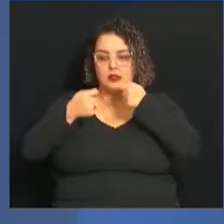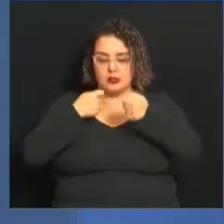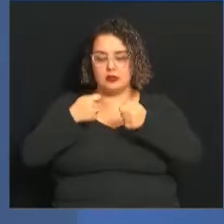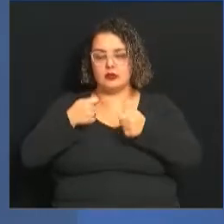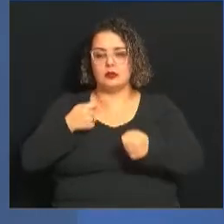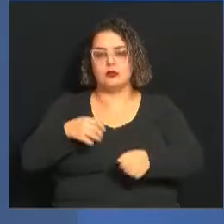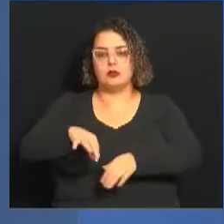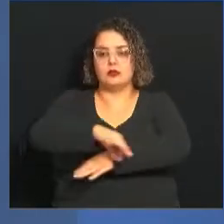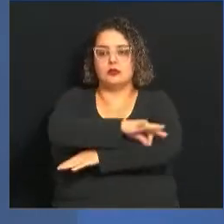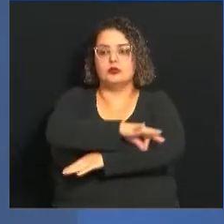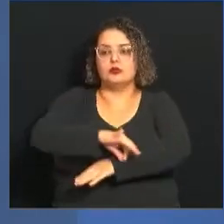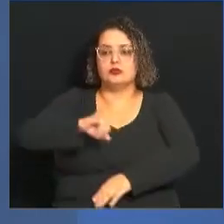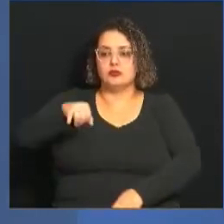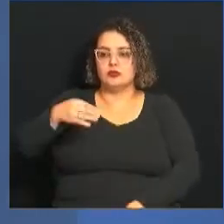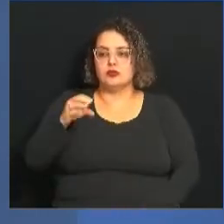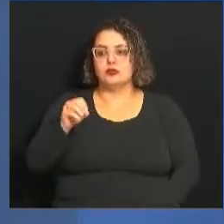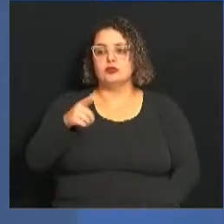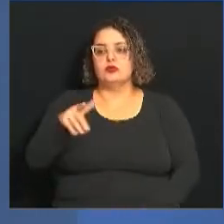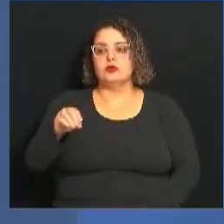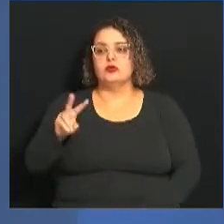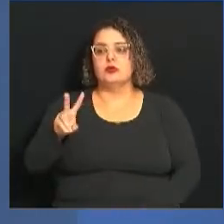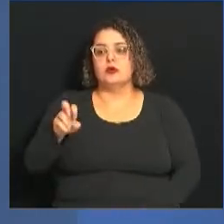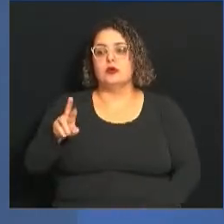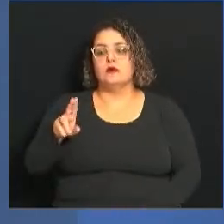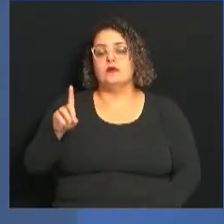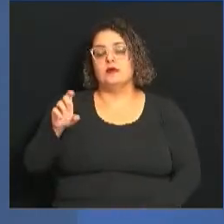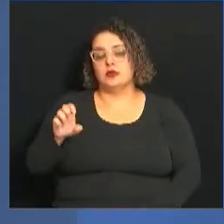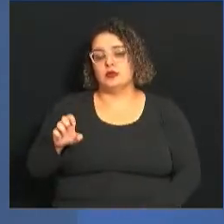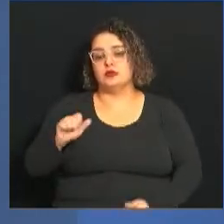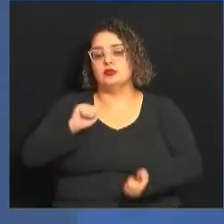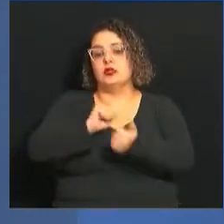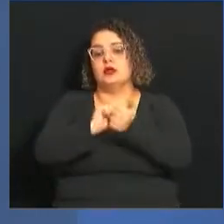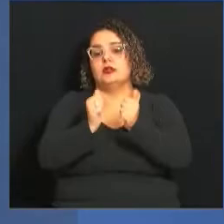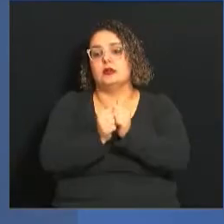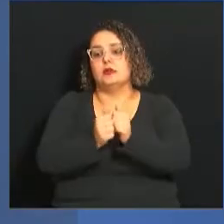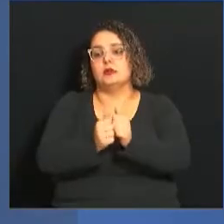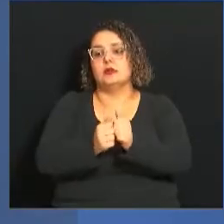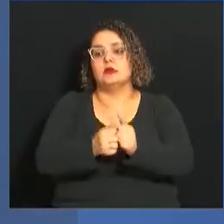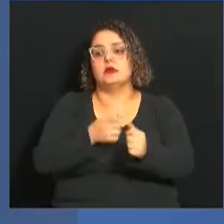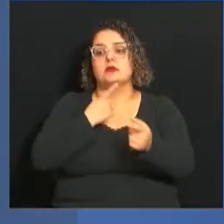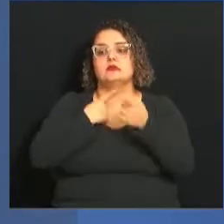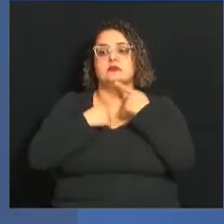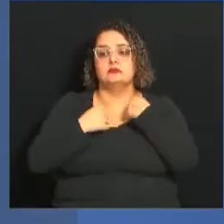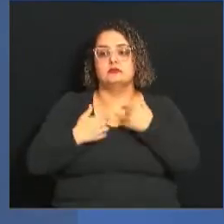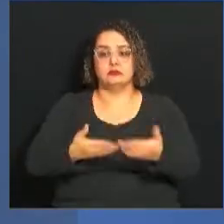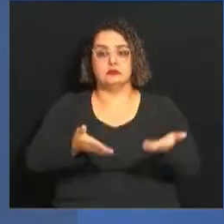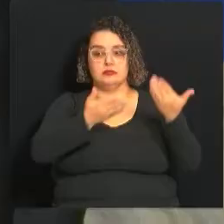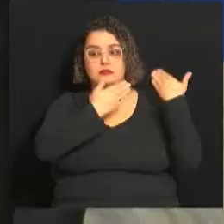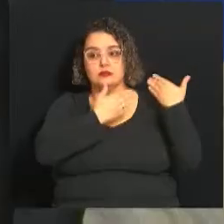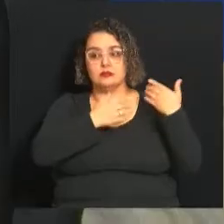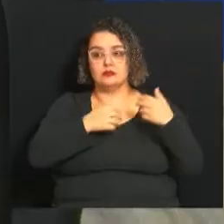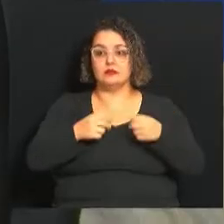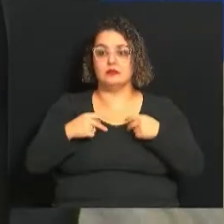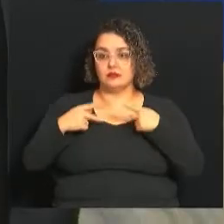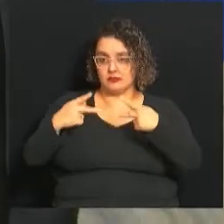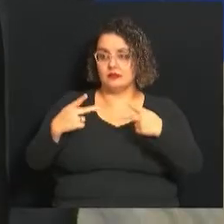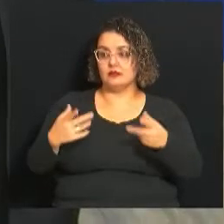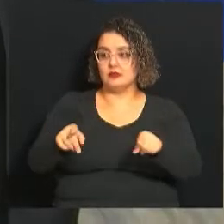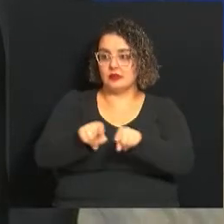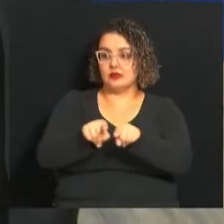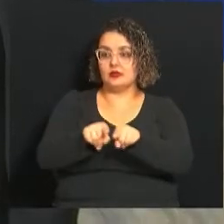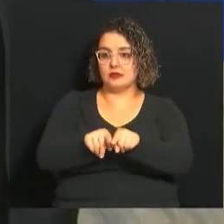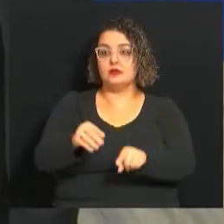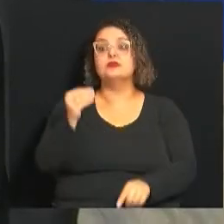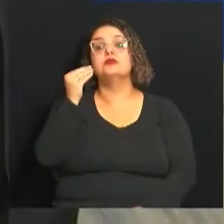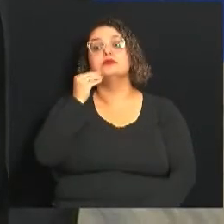arquiteto João Verde, elas estejam adequadas às necessidades. Você viu lá no fundo também, durante o link, Gabriel, os testes que